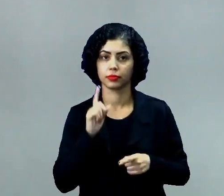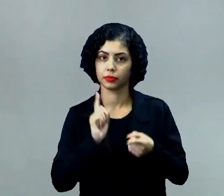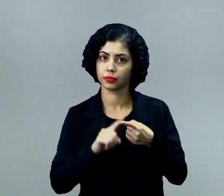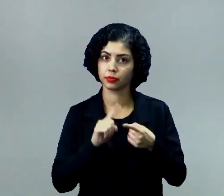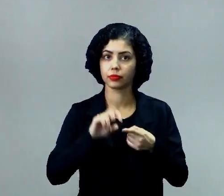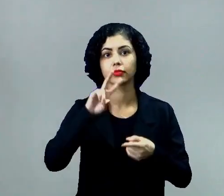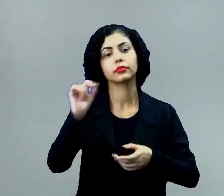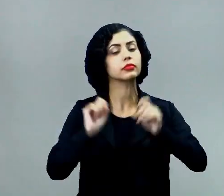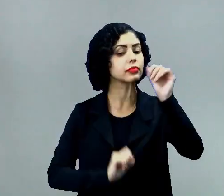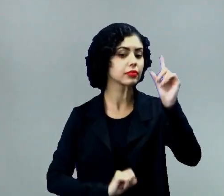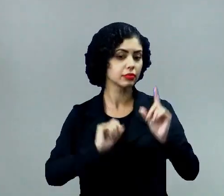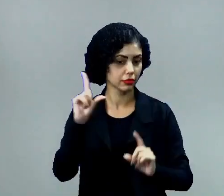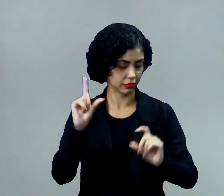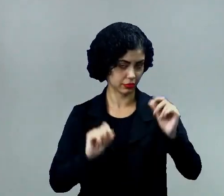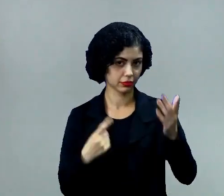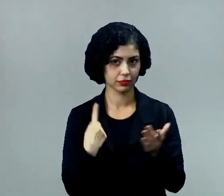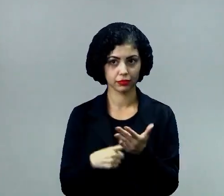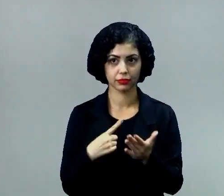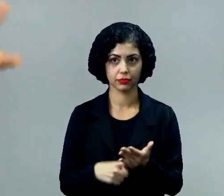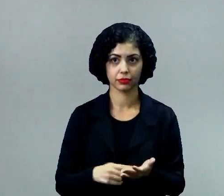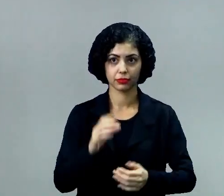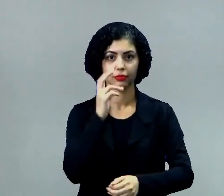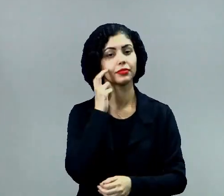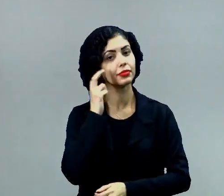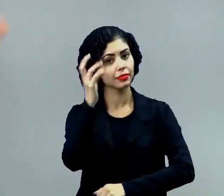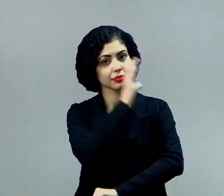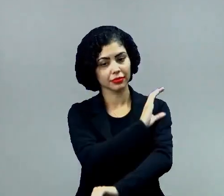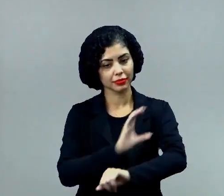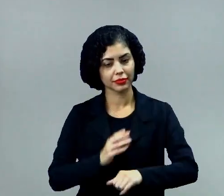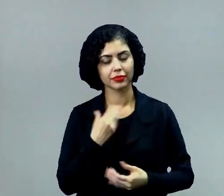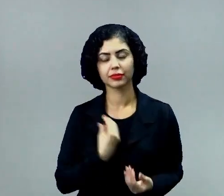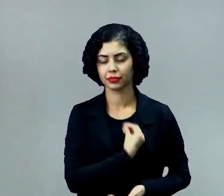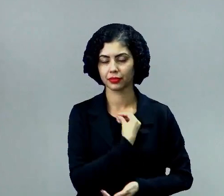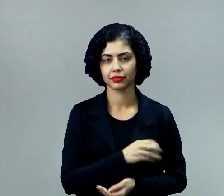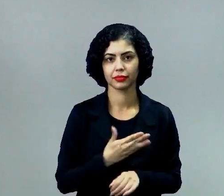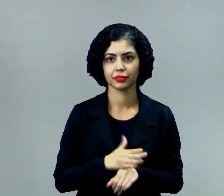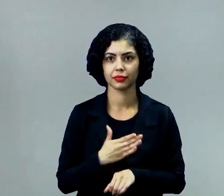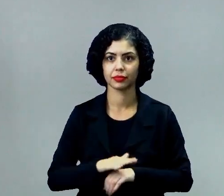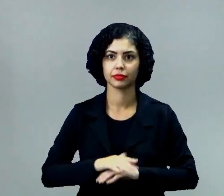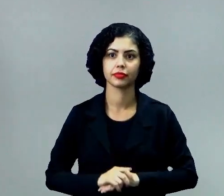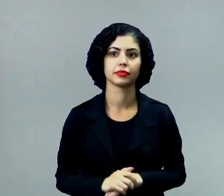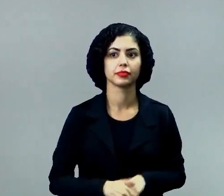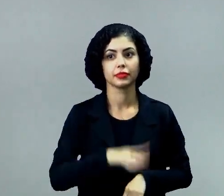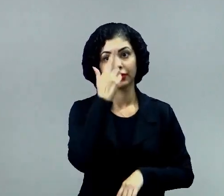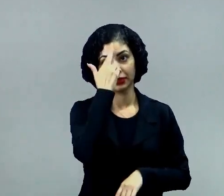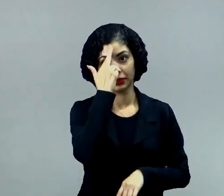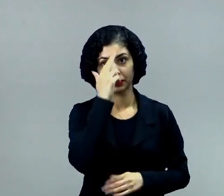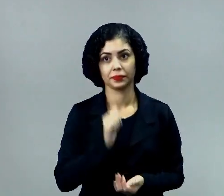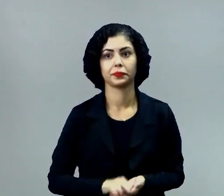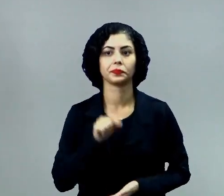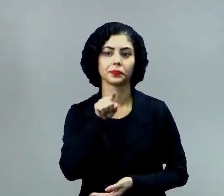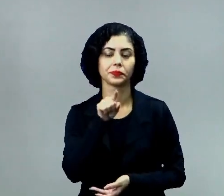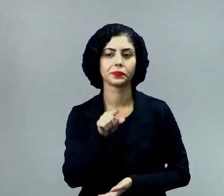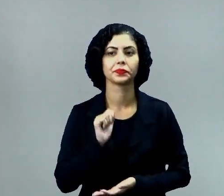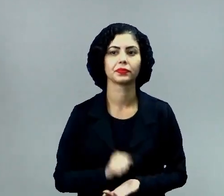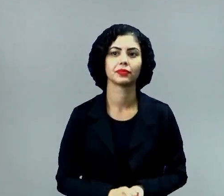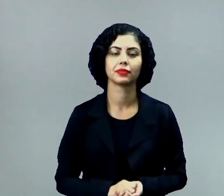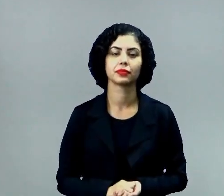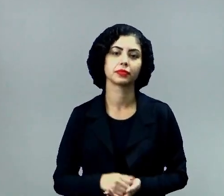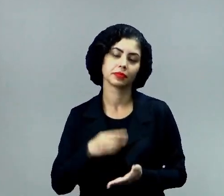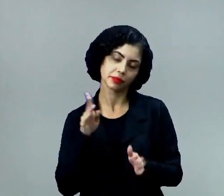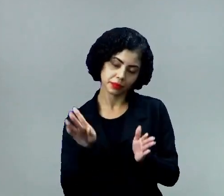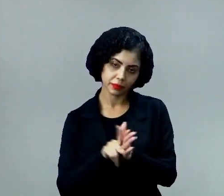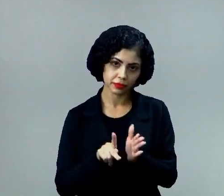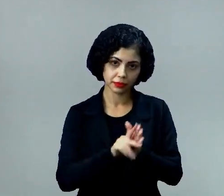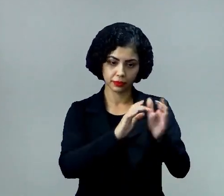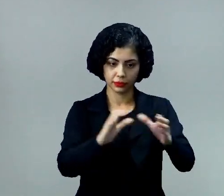porque ela vai variando de acordo com a cultura da vivência daquela prática. Então é muito comum você, em um